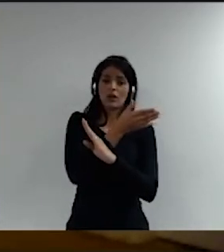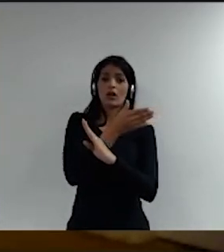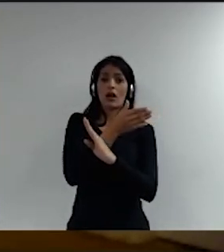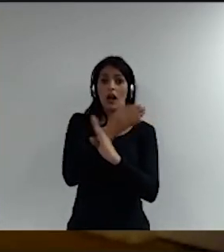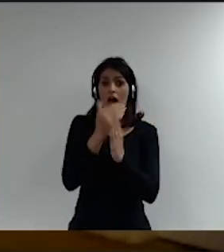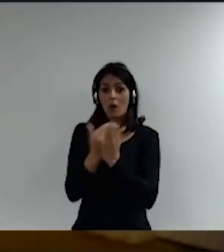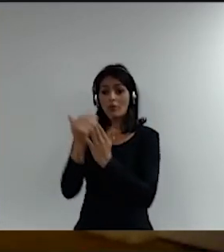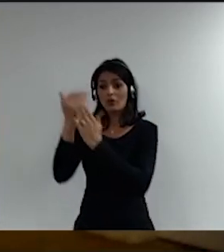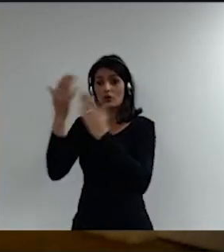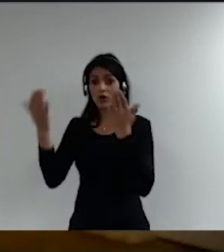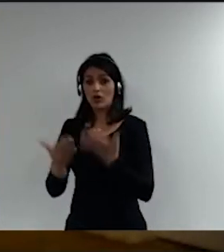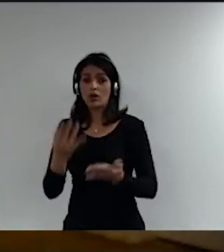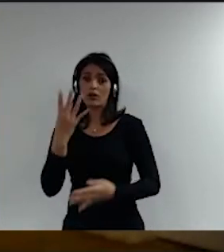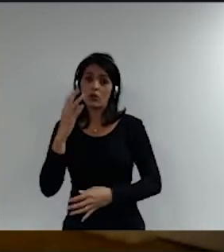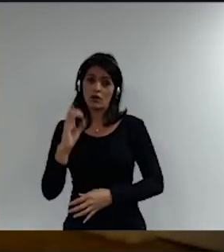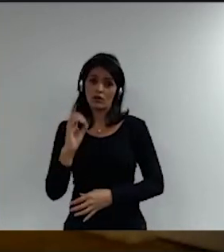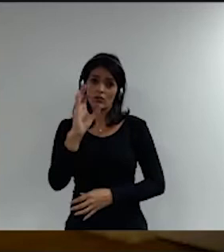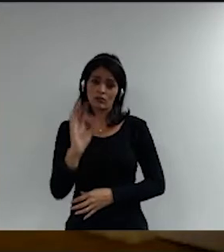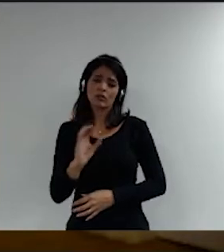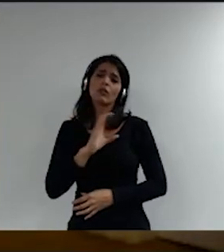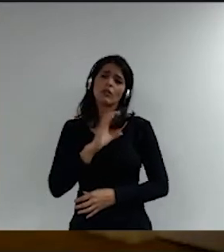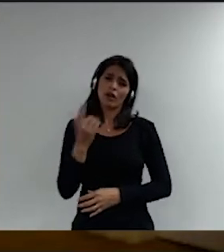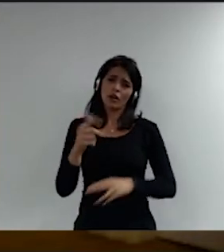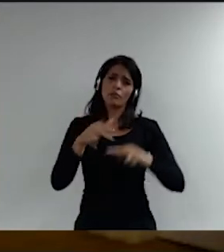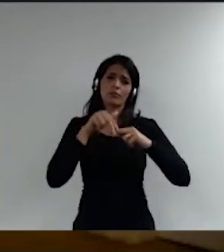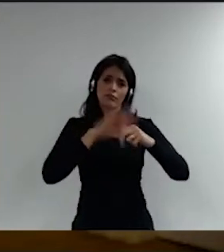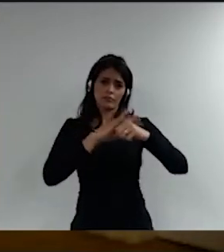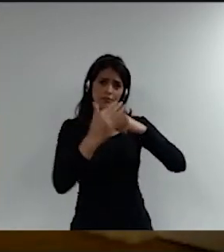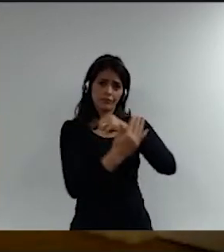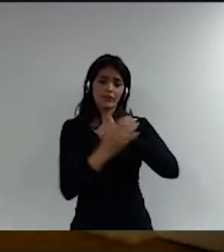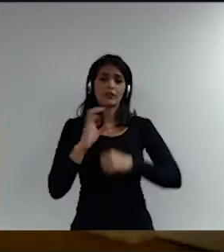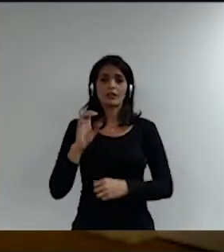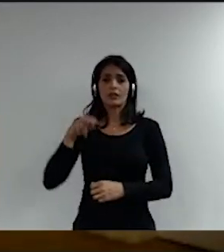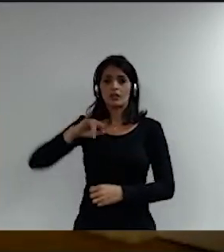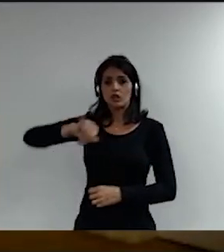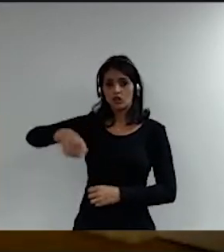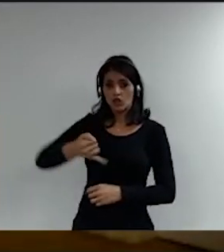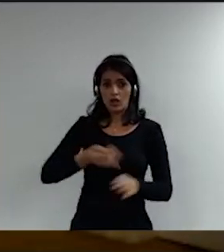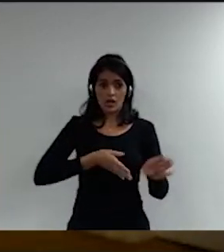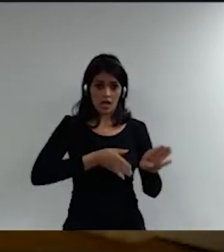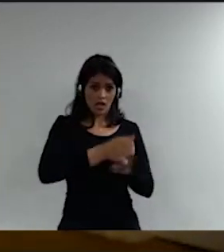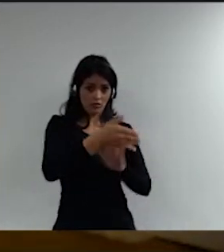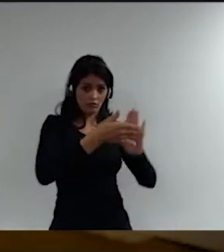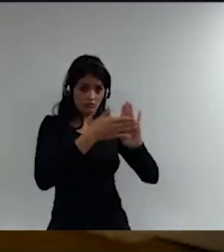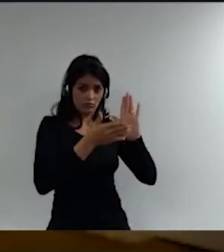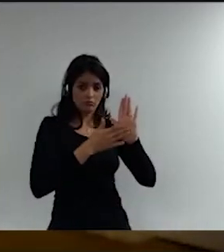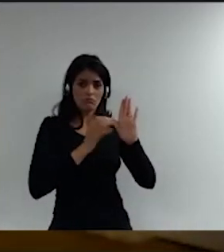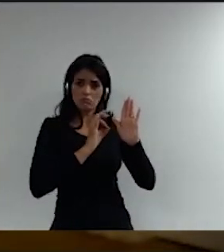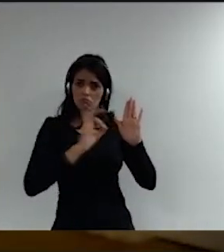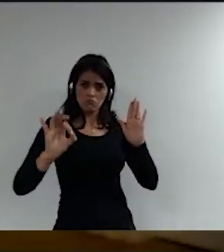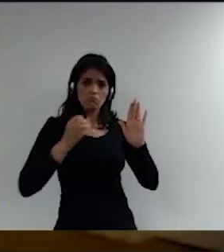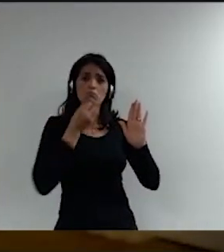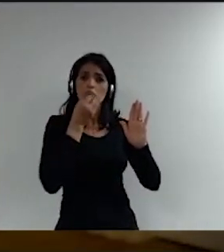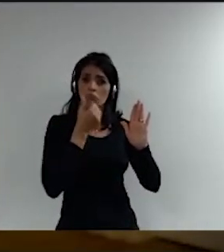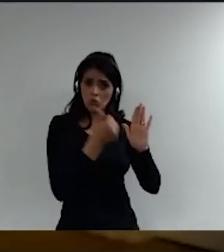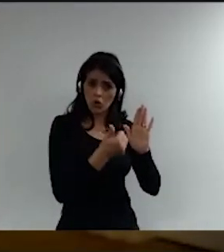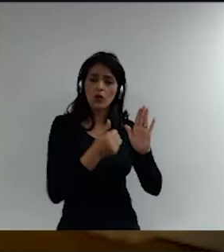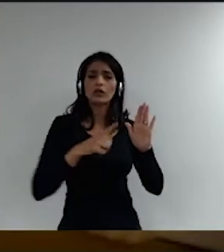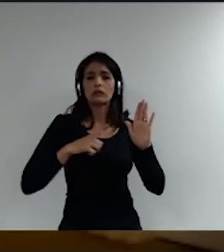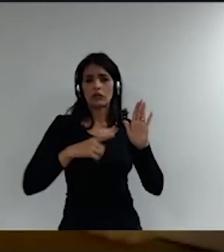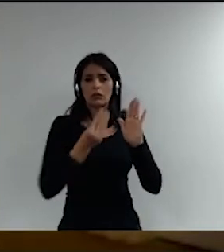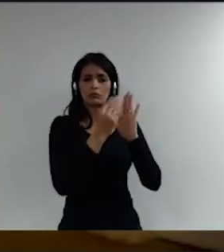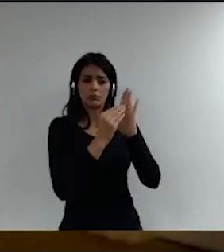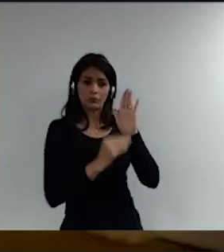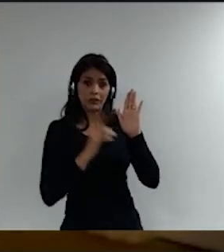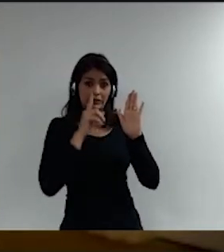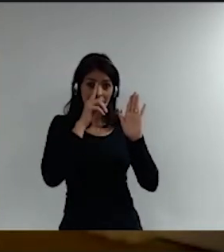Lógico, talvez seja o Covid. O CNJ fez uma recomendação de Covid muito boa e muito acertada. Onde há risco,